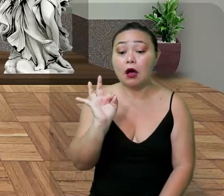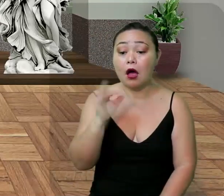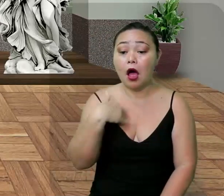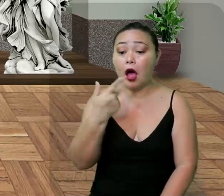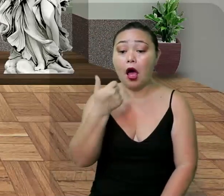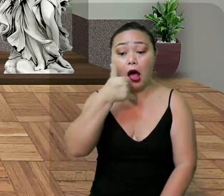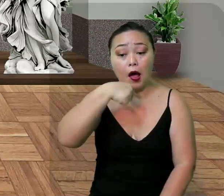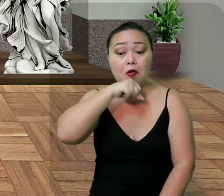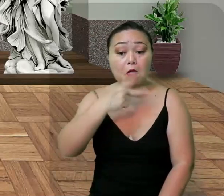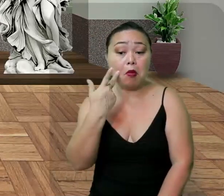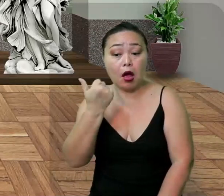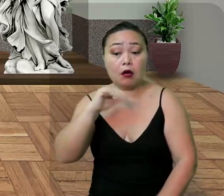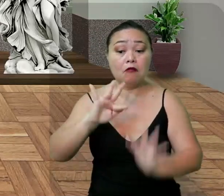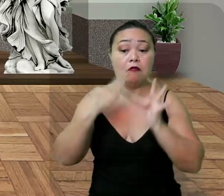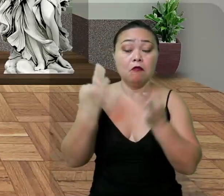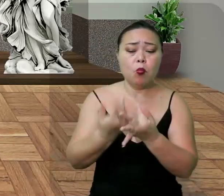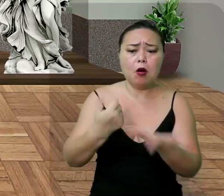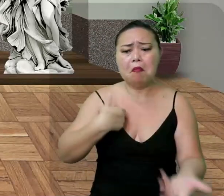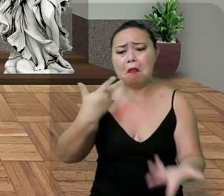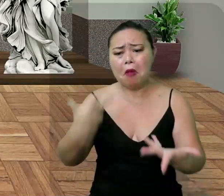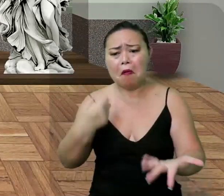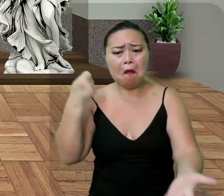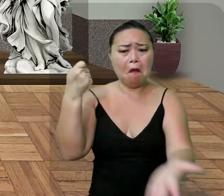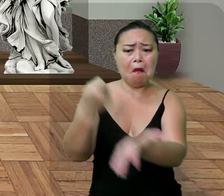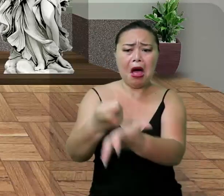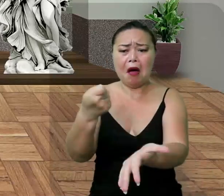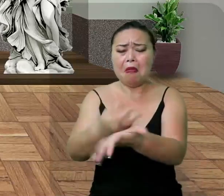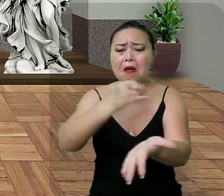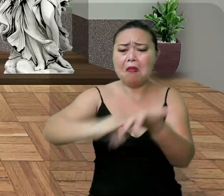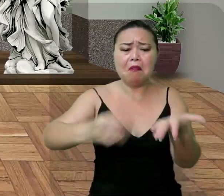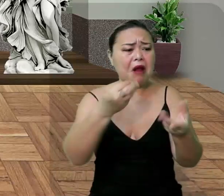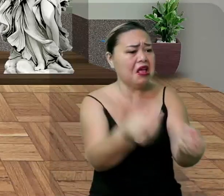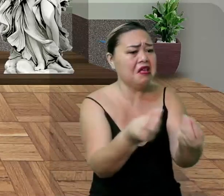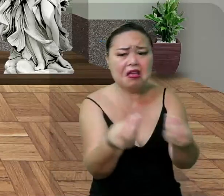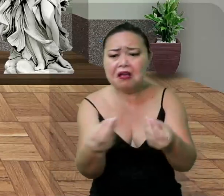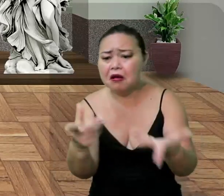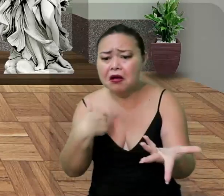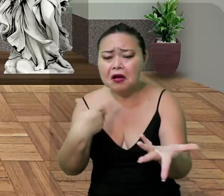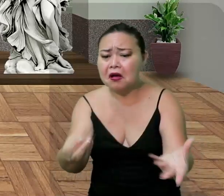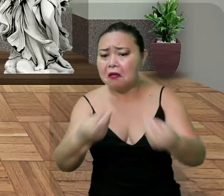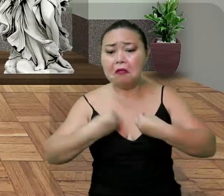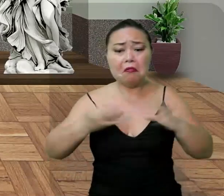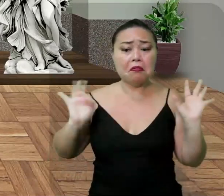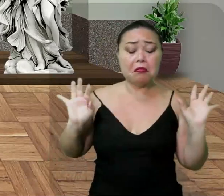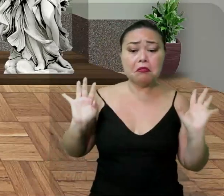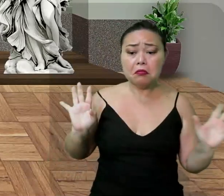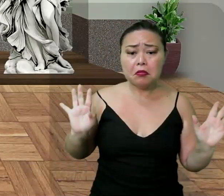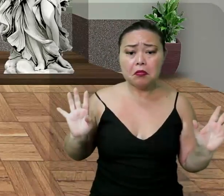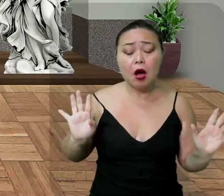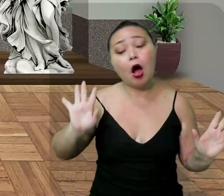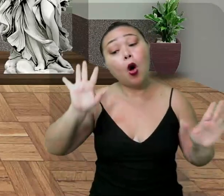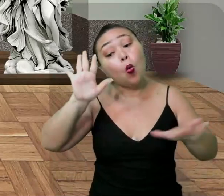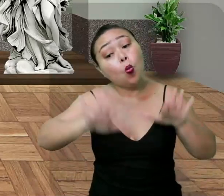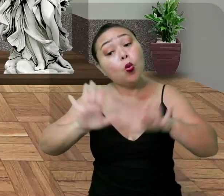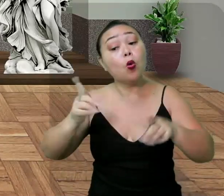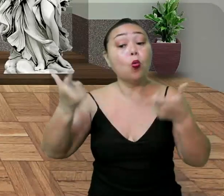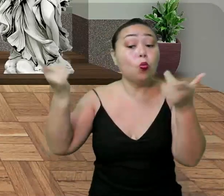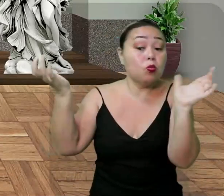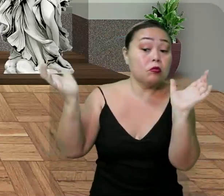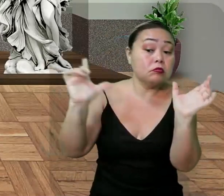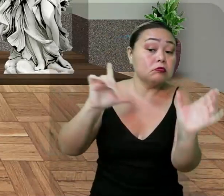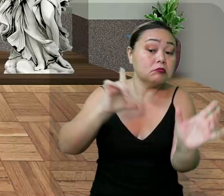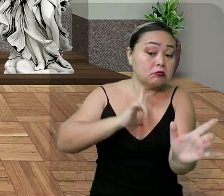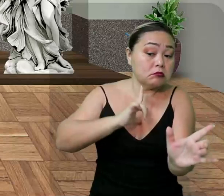As mães de família, os pais de família, poxa, nós pagamos imposto para isso e não é retribuído. Pois é, então, em algum